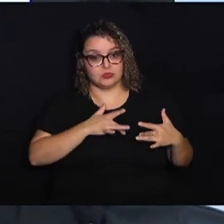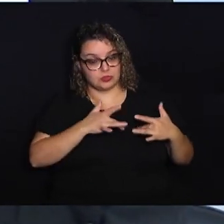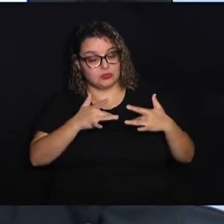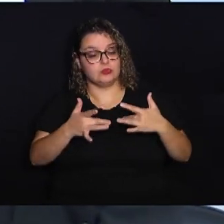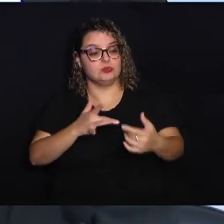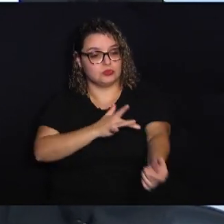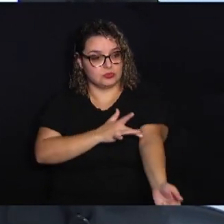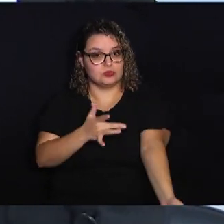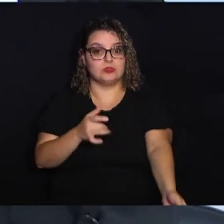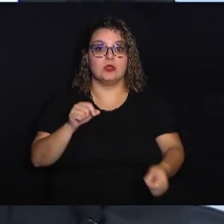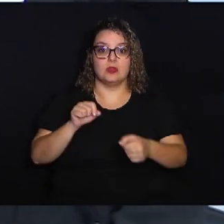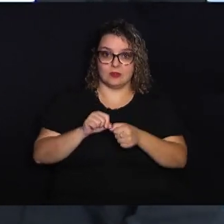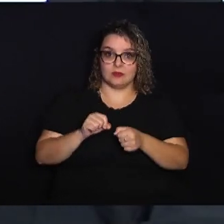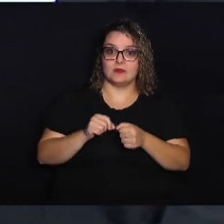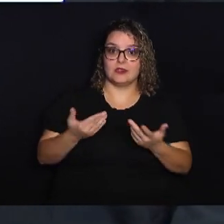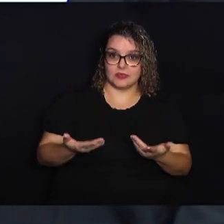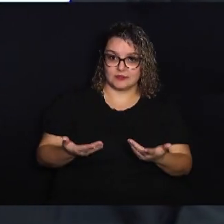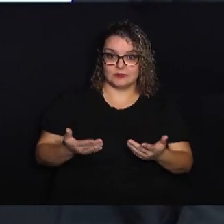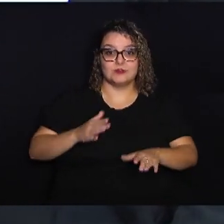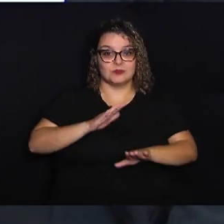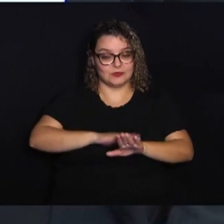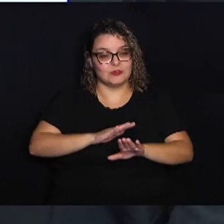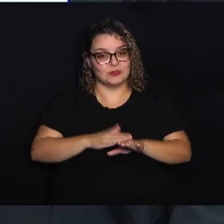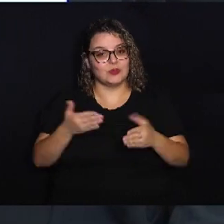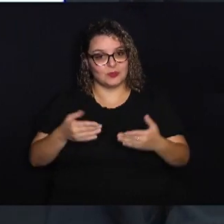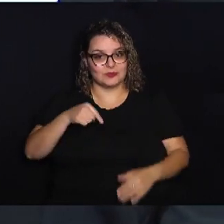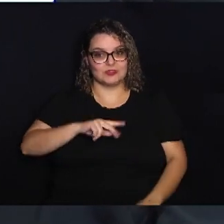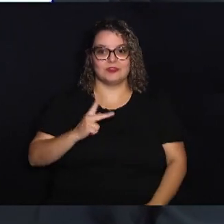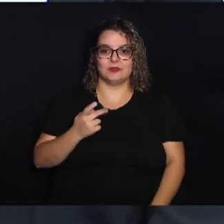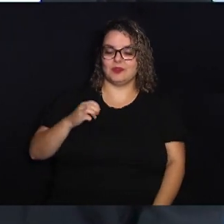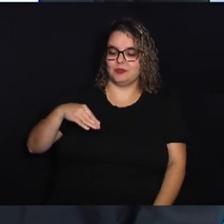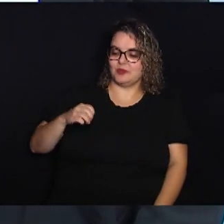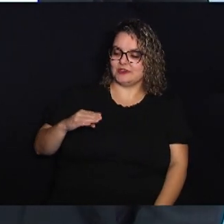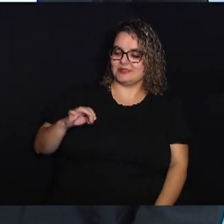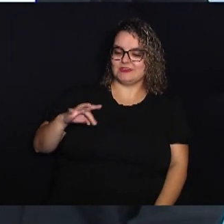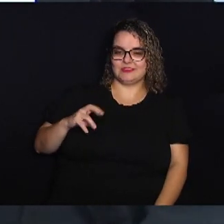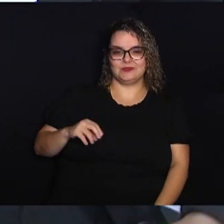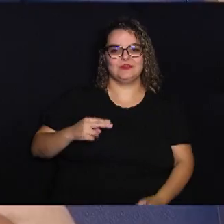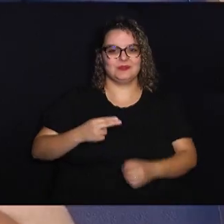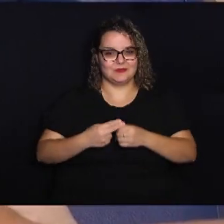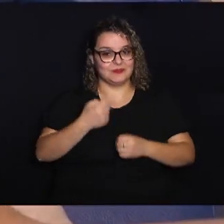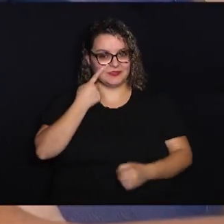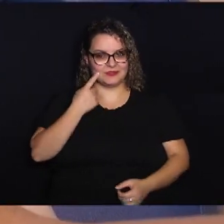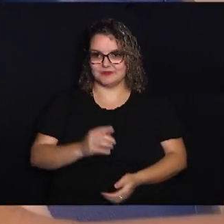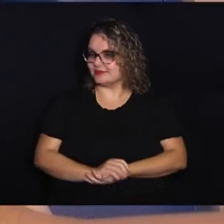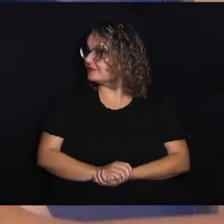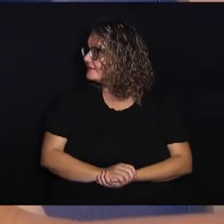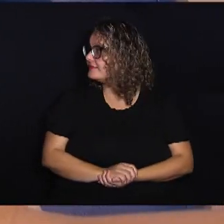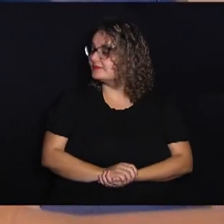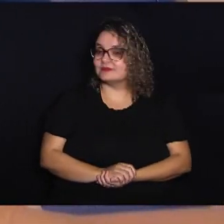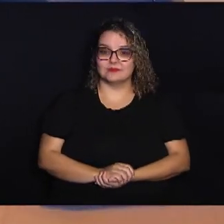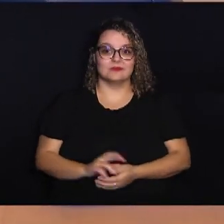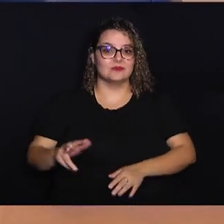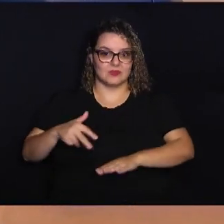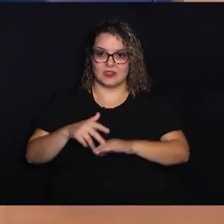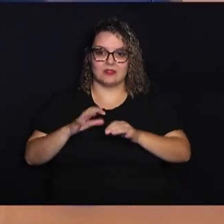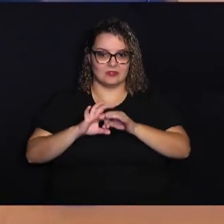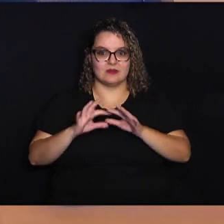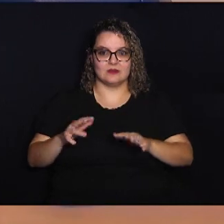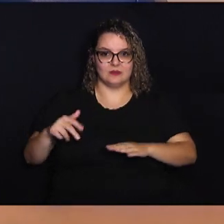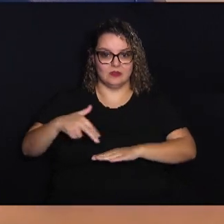que estão fazendo essa ação hoje aqui no Hemocentro da Unicamp. Acompanhe. Eu vim aqui de livre e espontânea vontade, estava passando